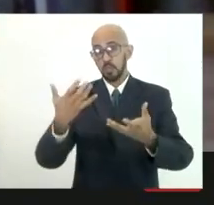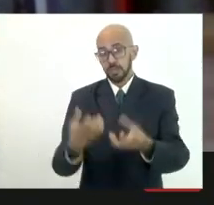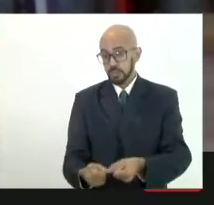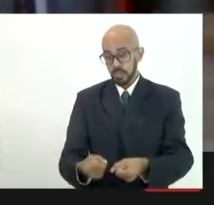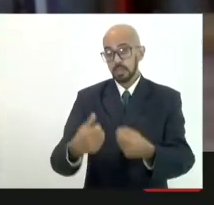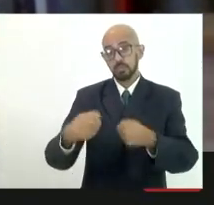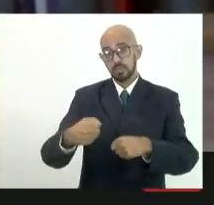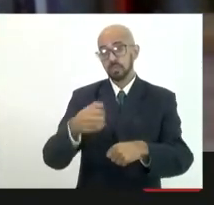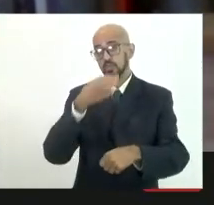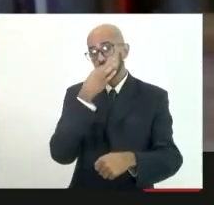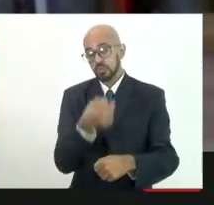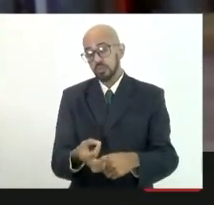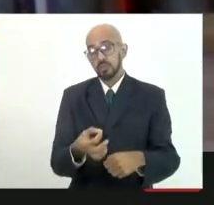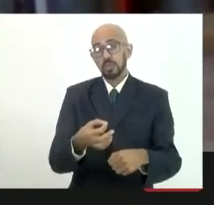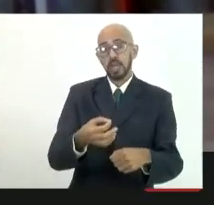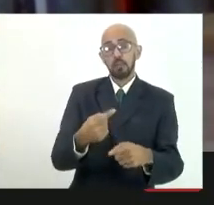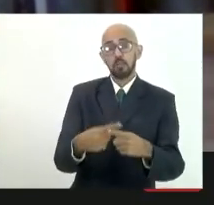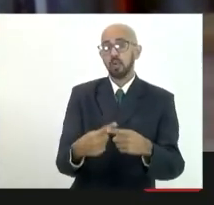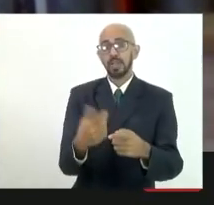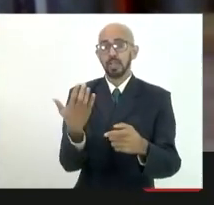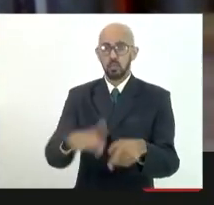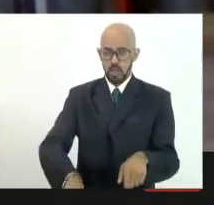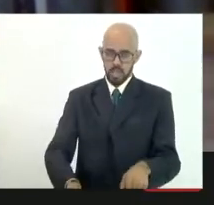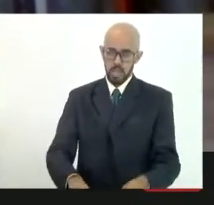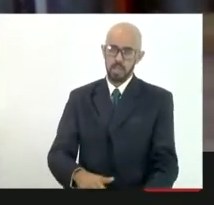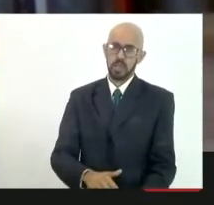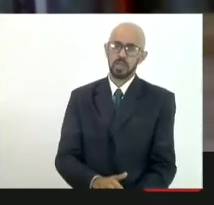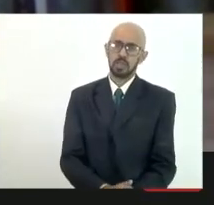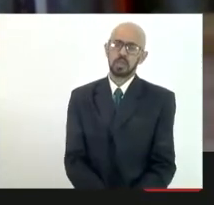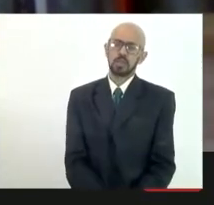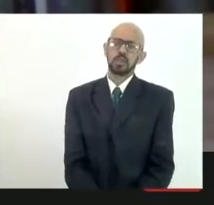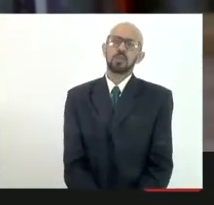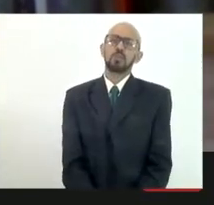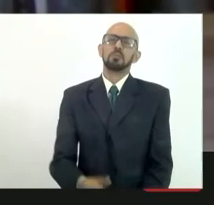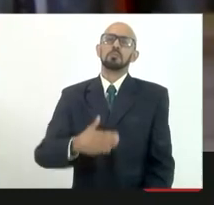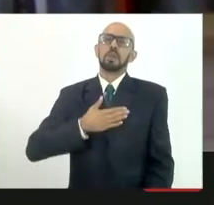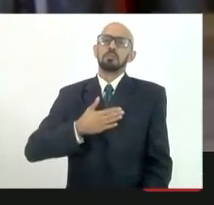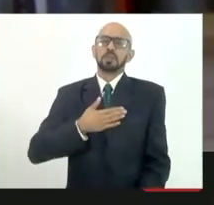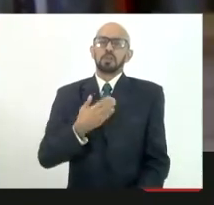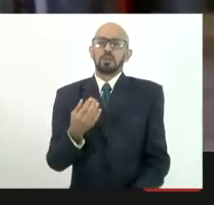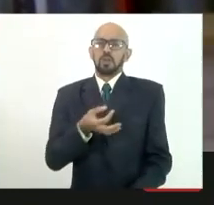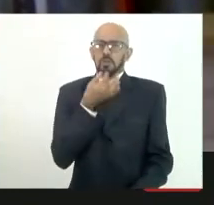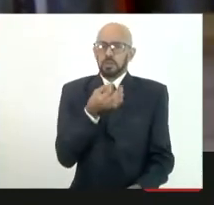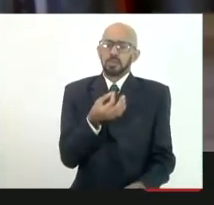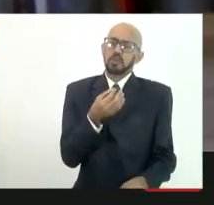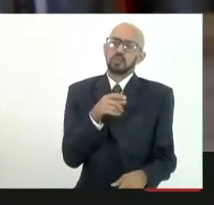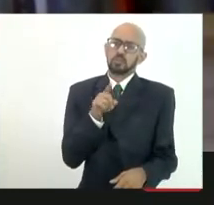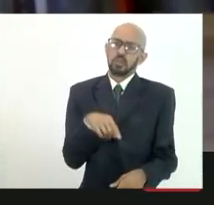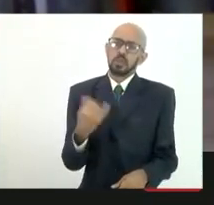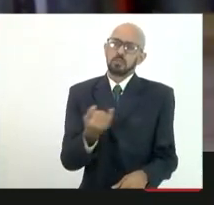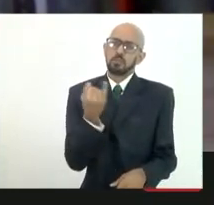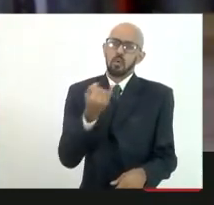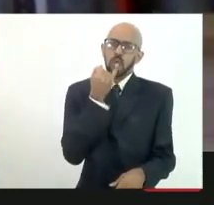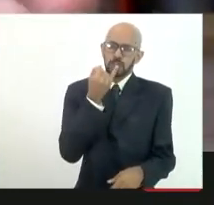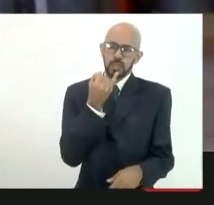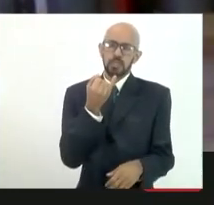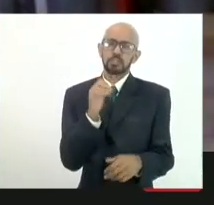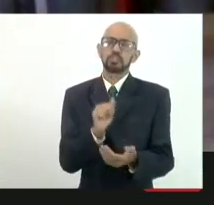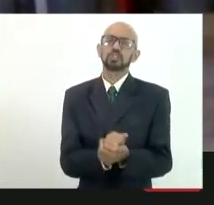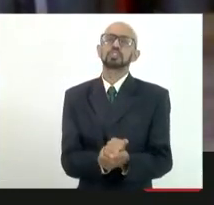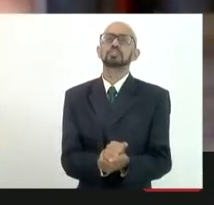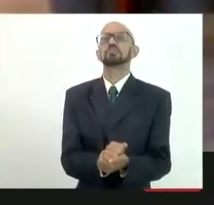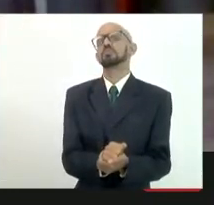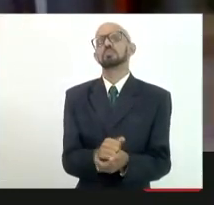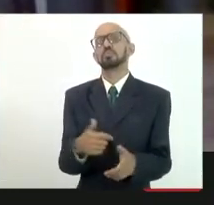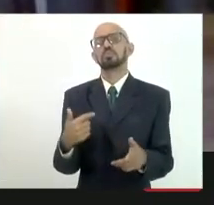de não aderirem àquilo. E acho que isso vale, de alguma forma, precisaria me debruçar melhor sobre a lei, mas vale,